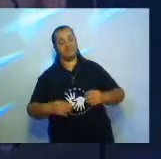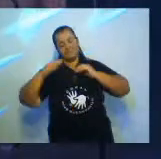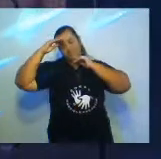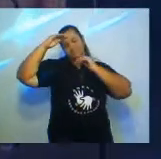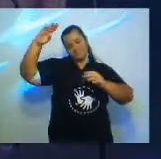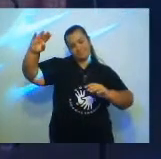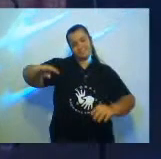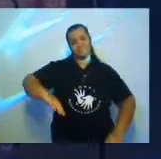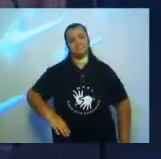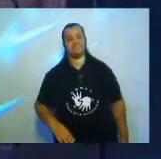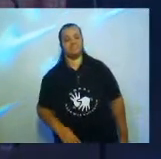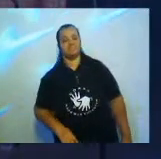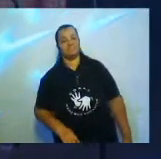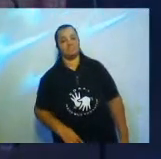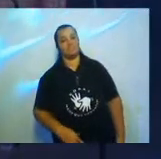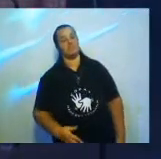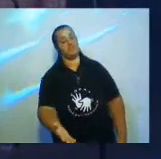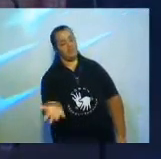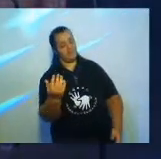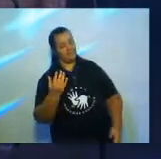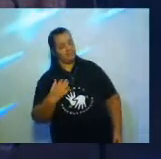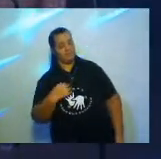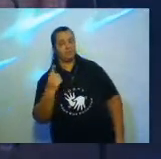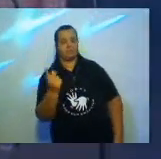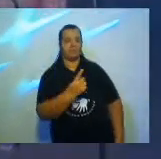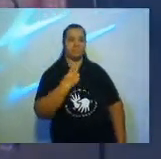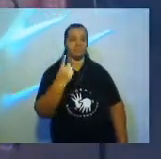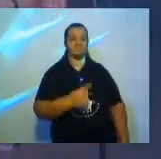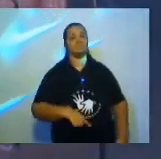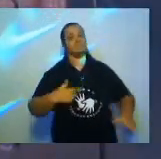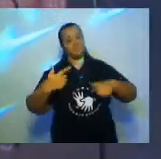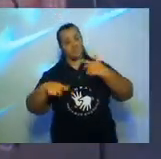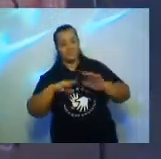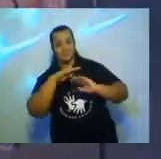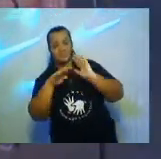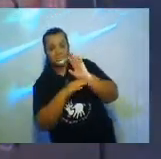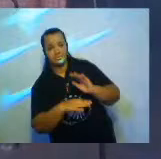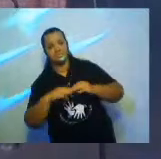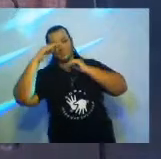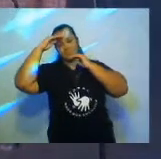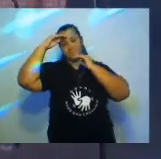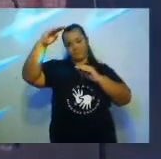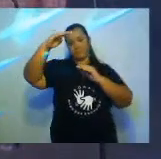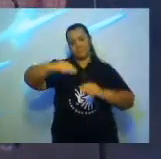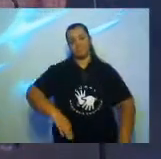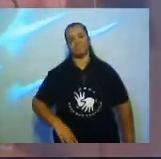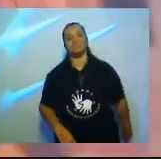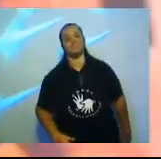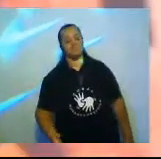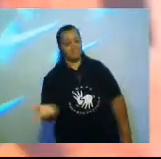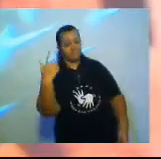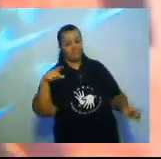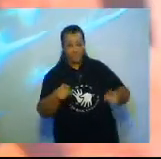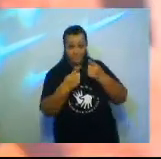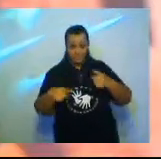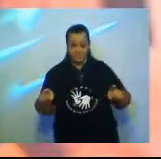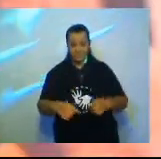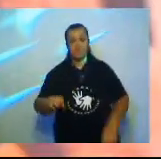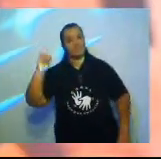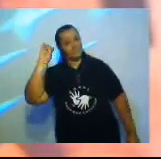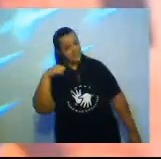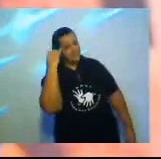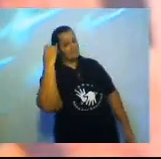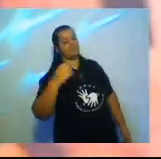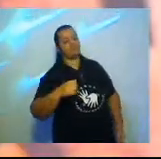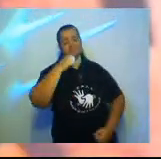nossos agradecimentos ao convite da cultura, a toda a galera que está trabalhando aqui hoje. Muito obrigada. E vamos de música.